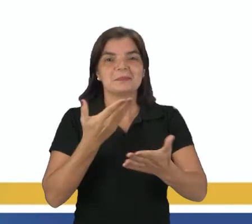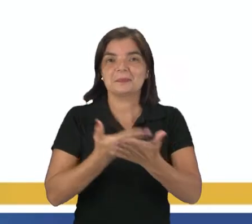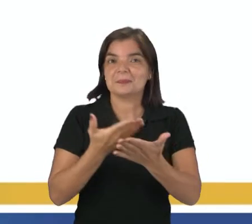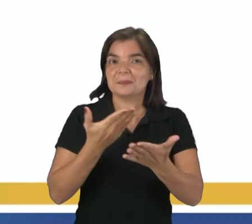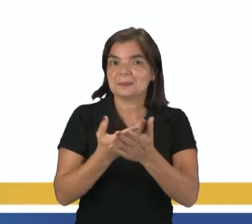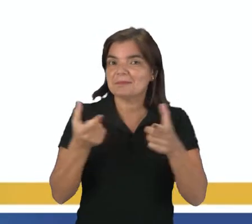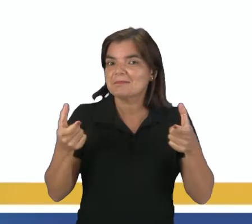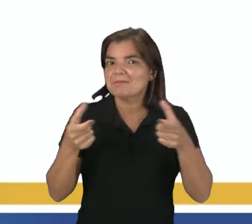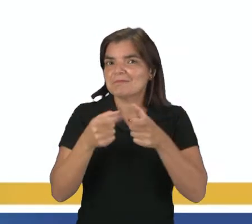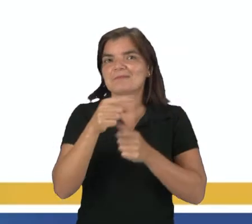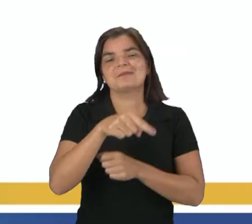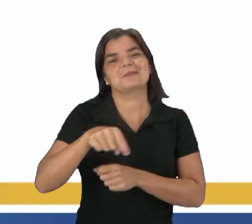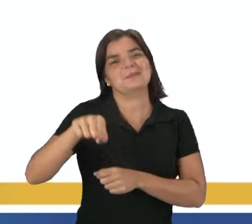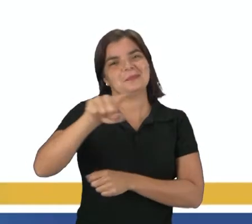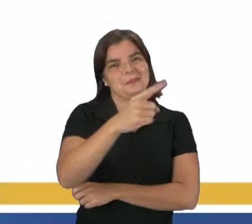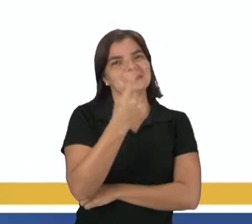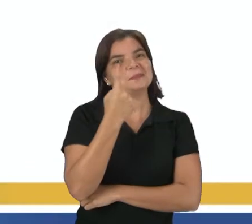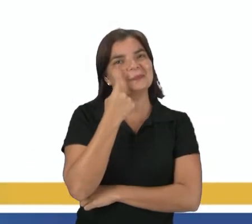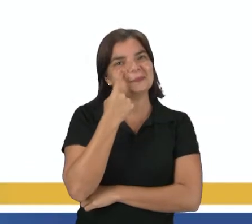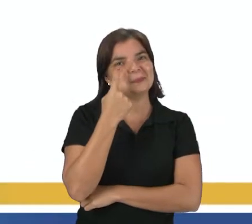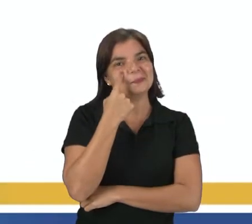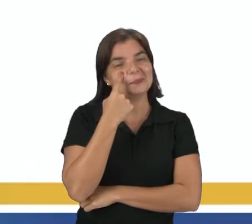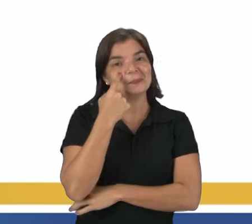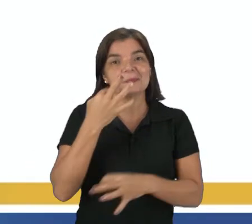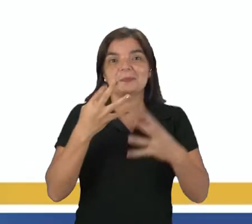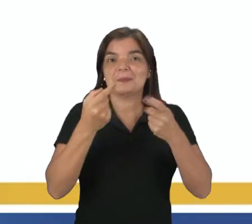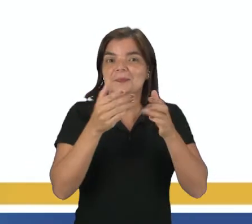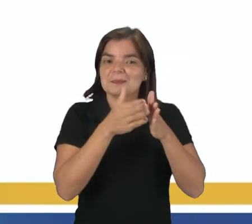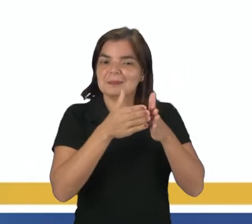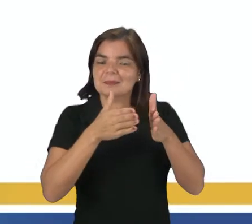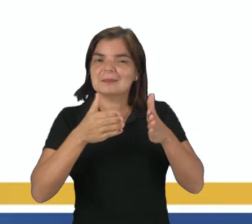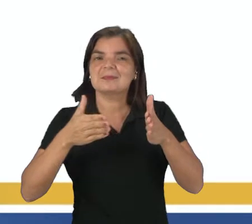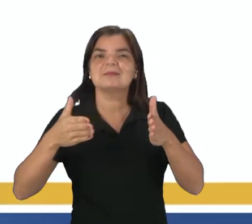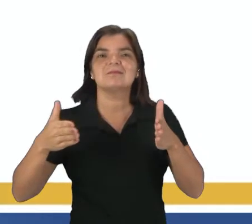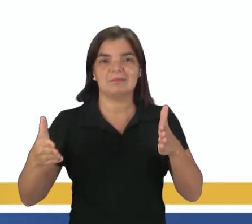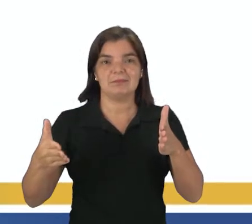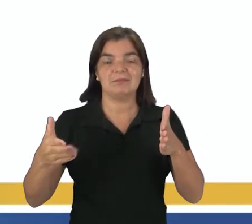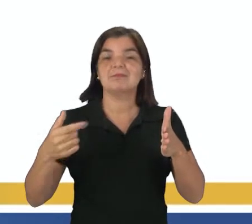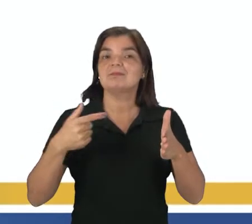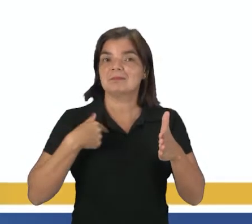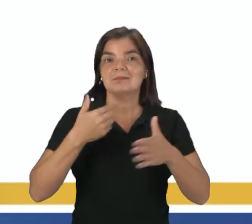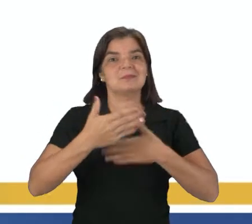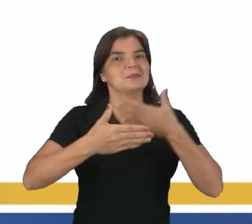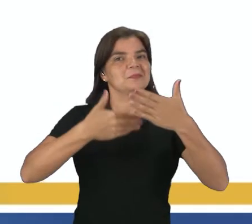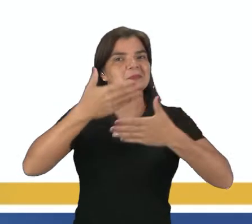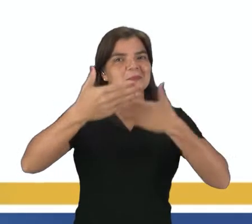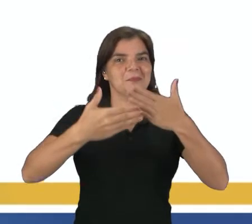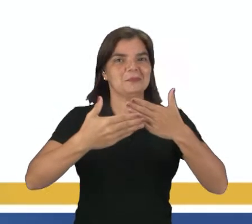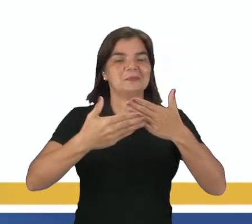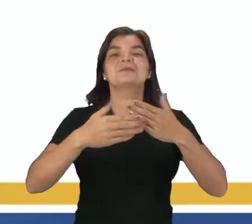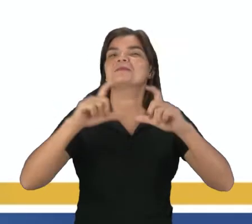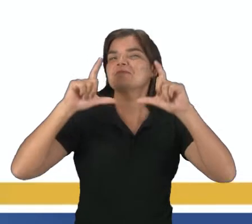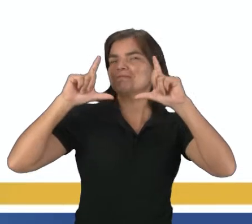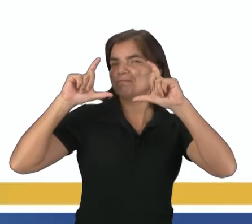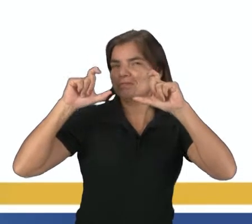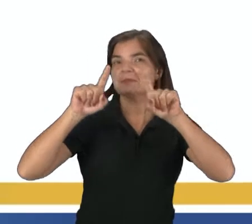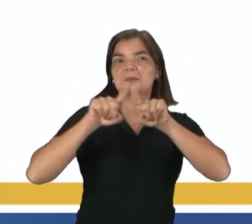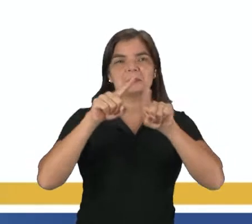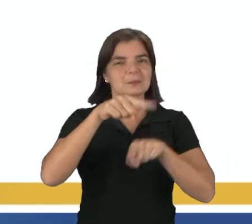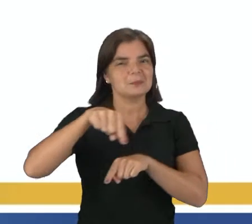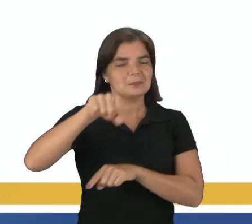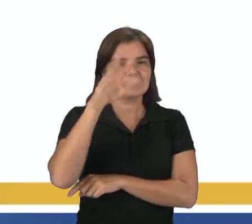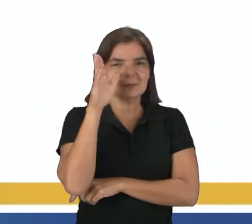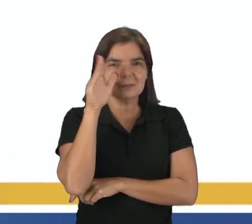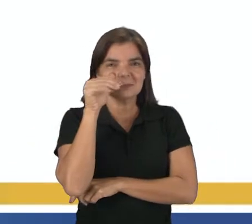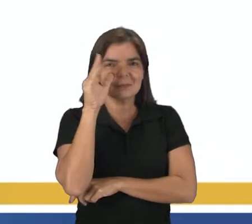aula, que é curtinho, eu queria que vocês vissem toda a trajetória e evolução da câmera fotográfica. Mas se vocês tiverem